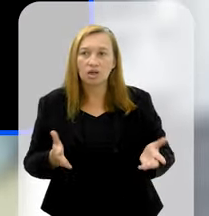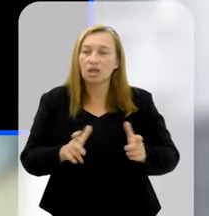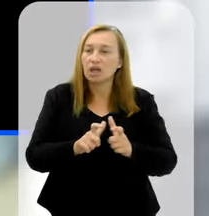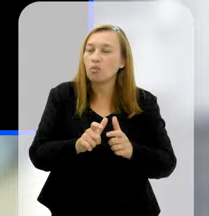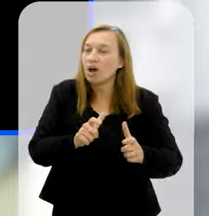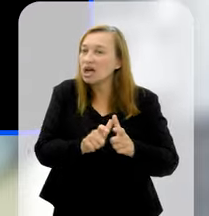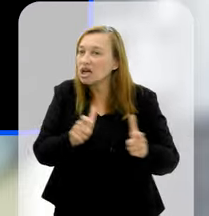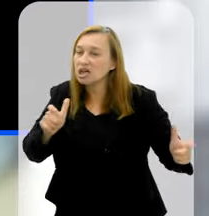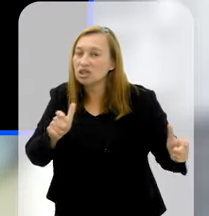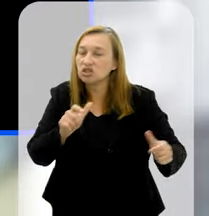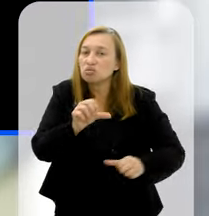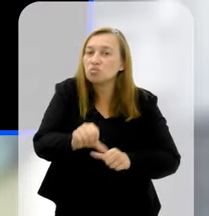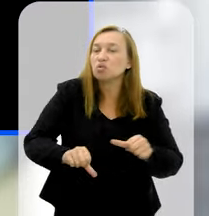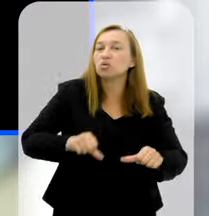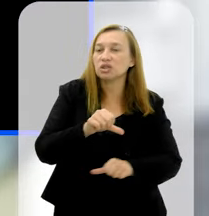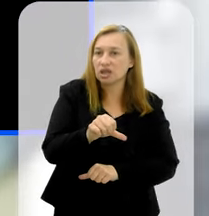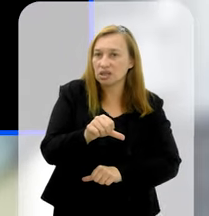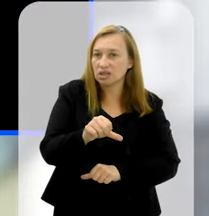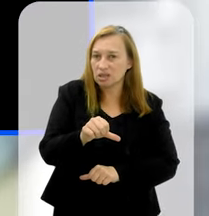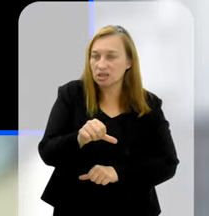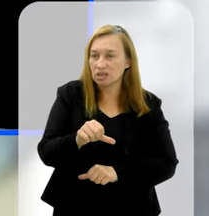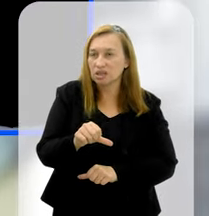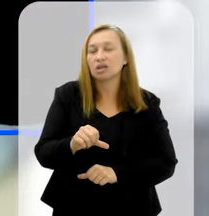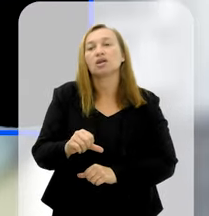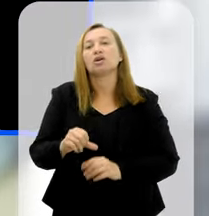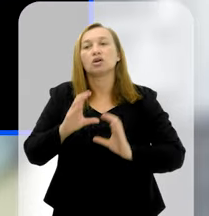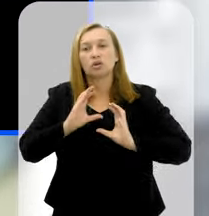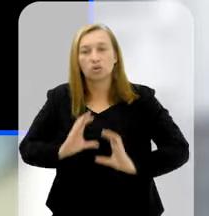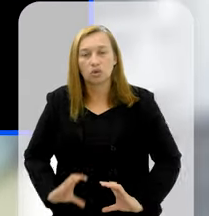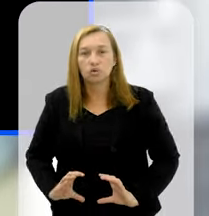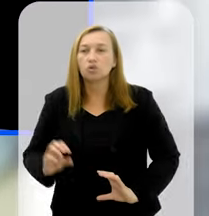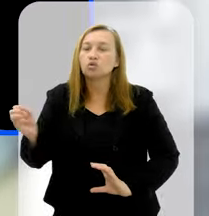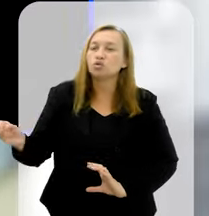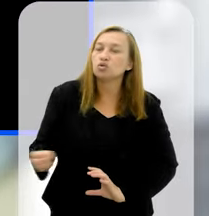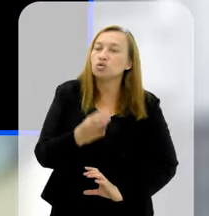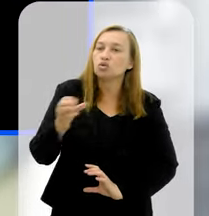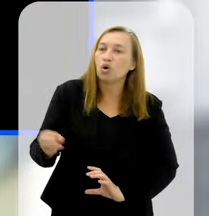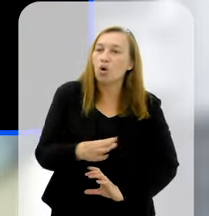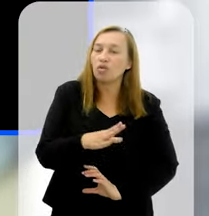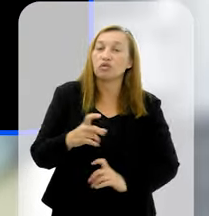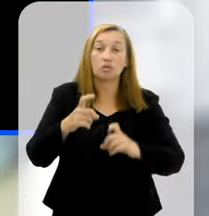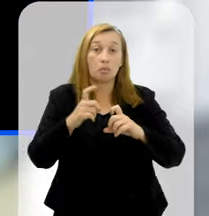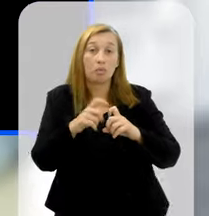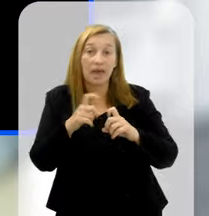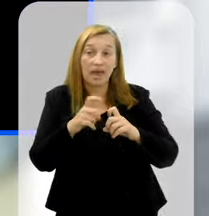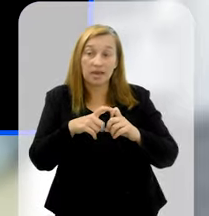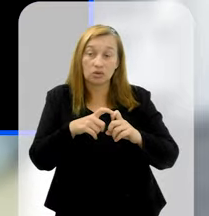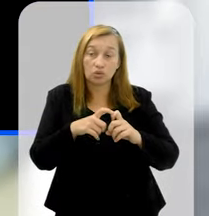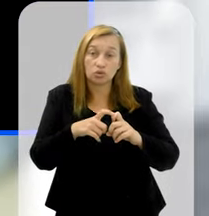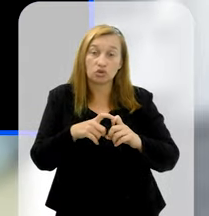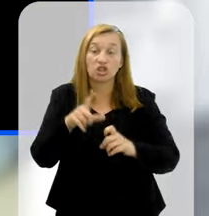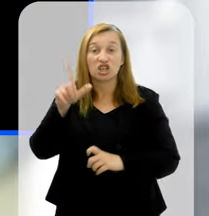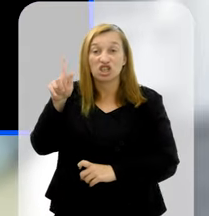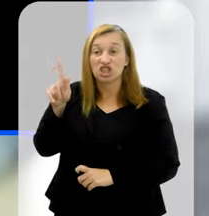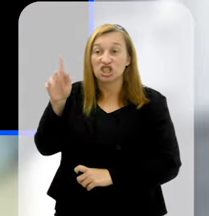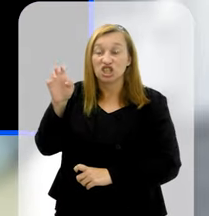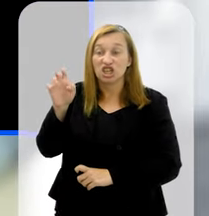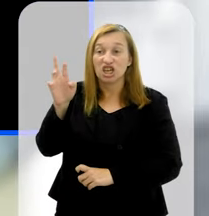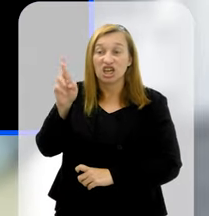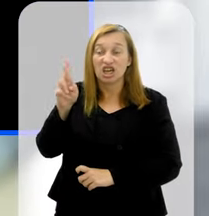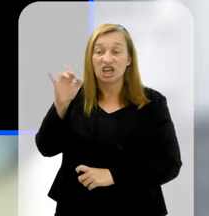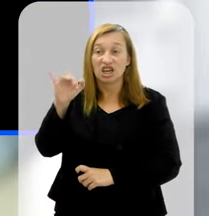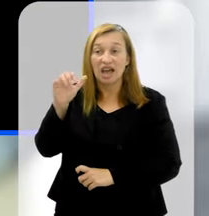uma grande mudança, né, da postura dos novos geriatras, dos novos